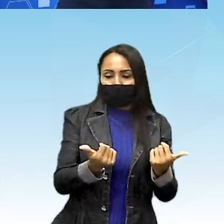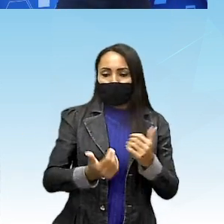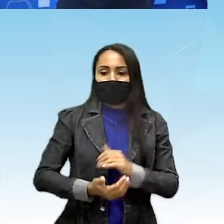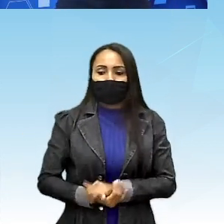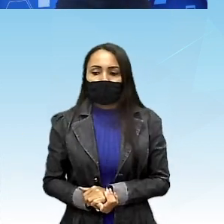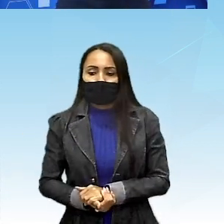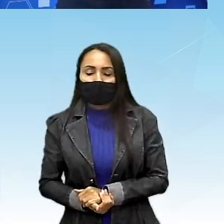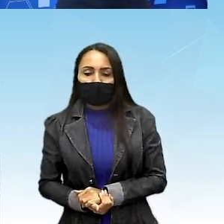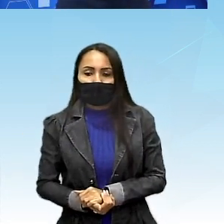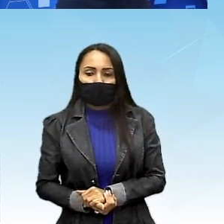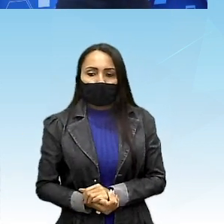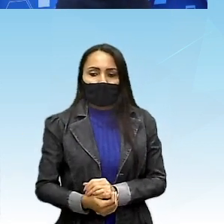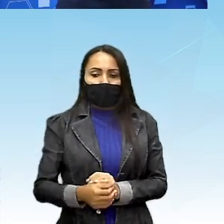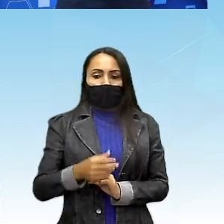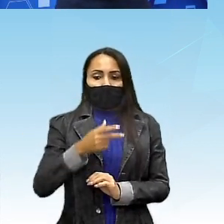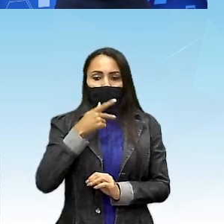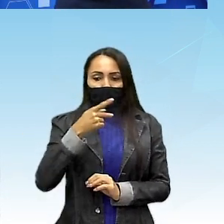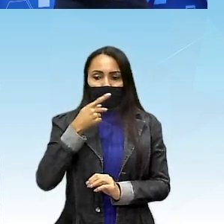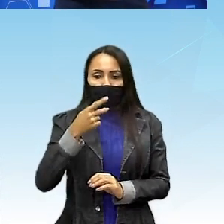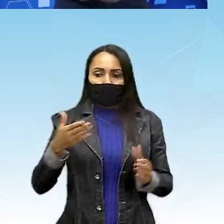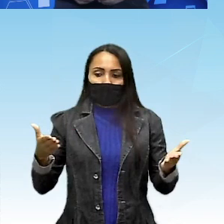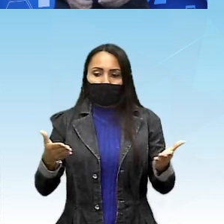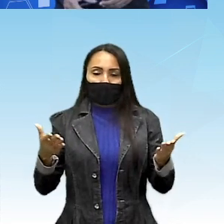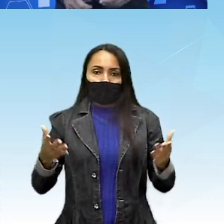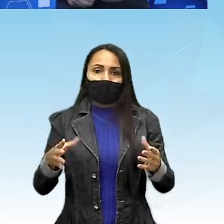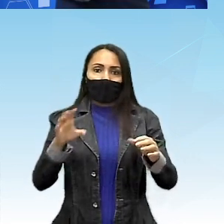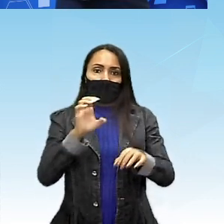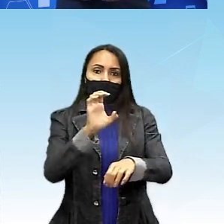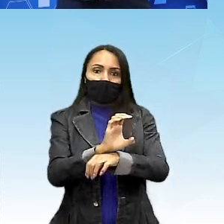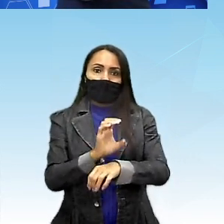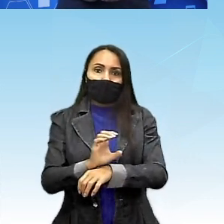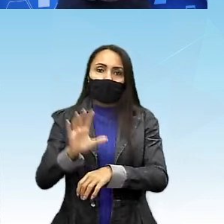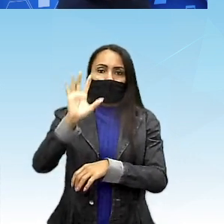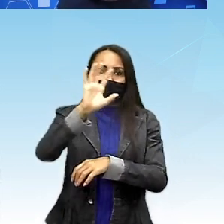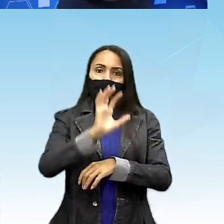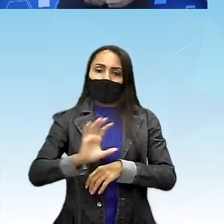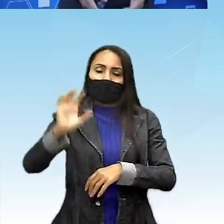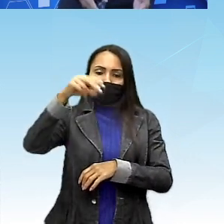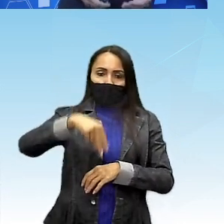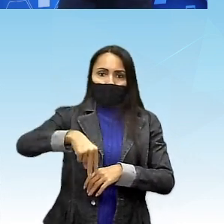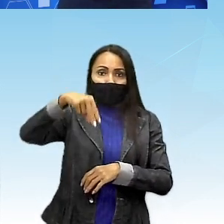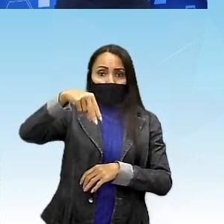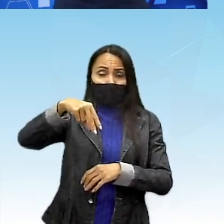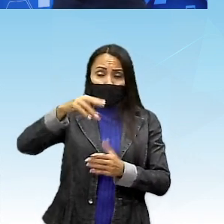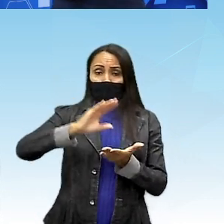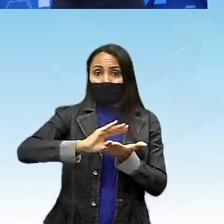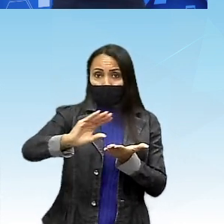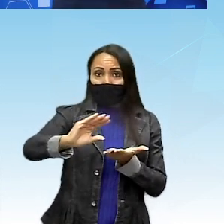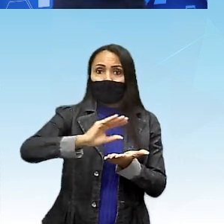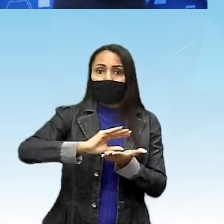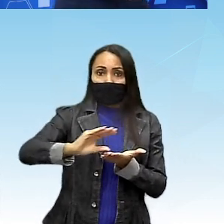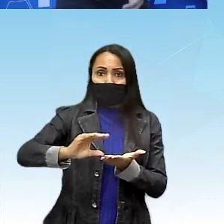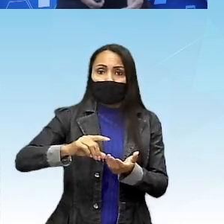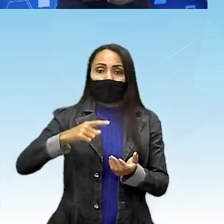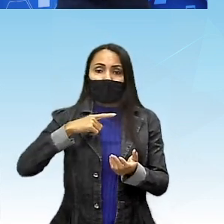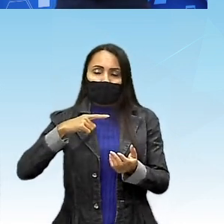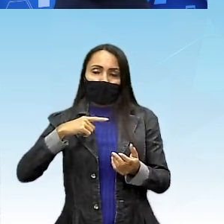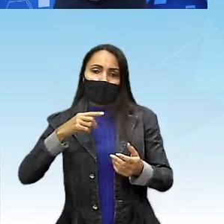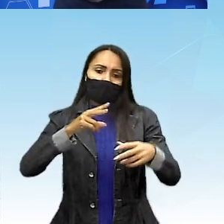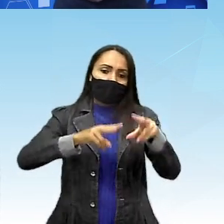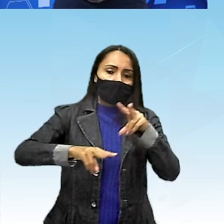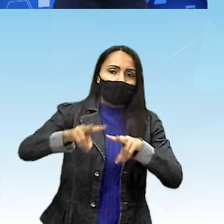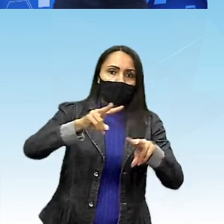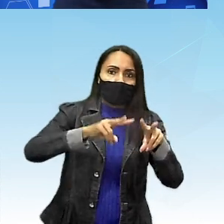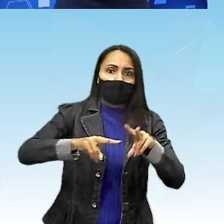falando da energia que os estados do Nordeste também investem bastante. Além da gente ter muito vento, nós